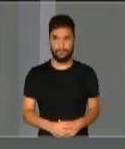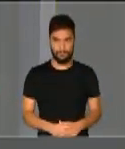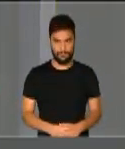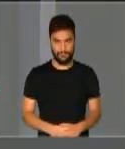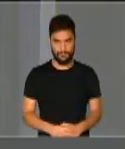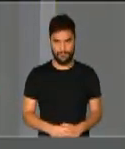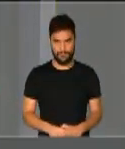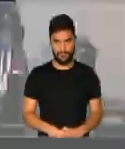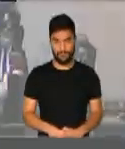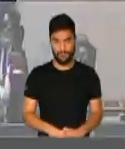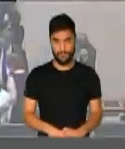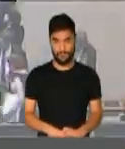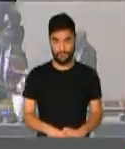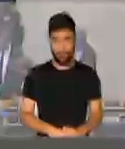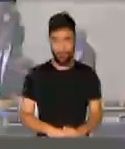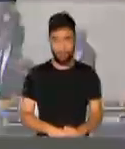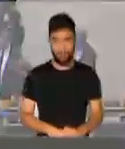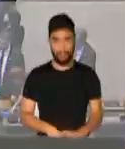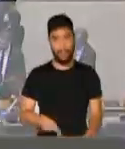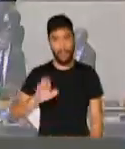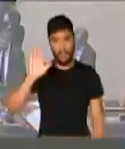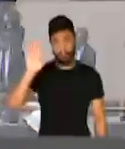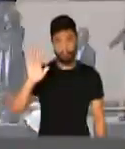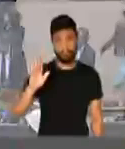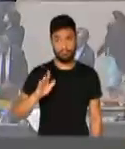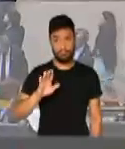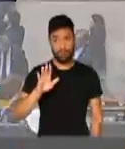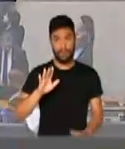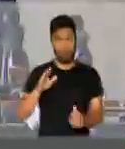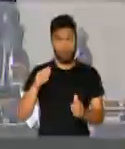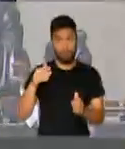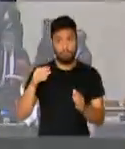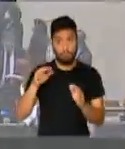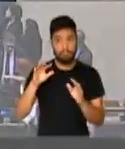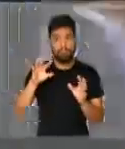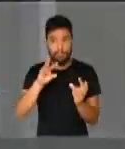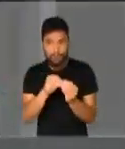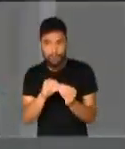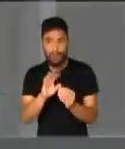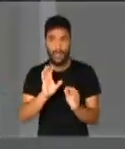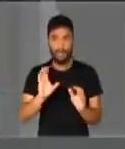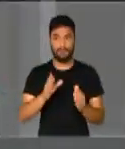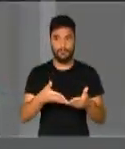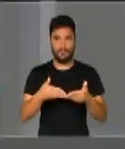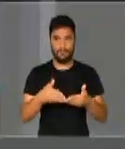Presidente. Presidente. Presidente. Para concluir, deputado, presidente. Um minuto, por favor, para concluir. Presidente.